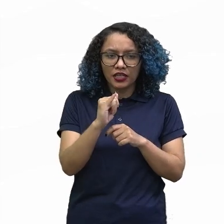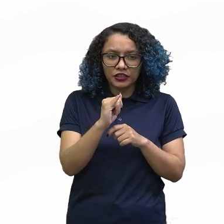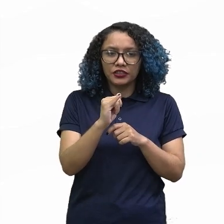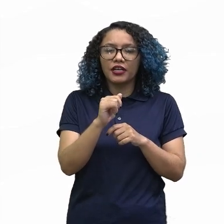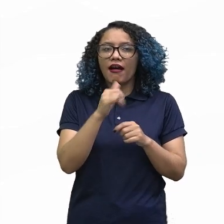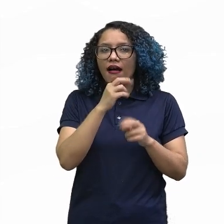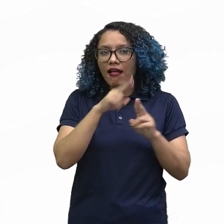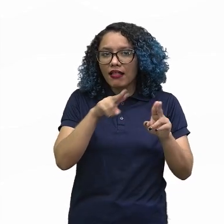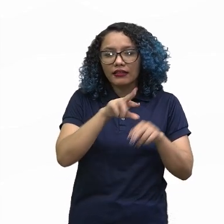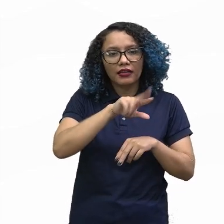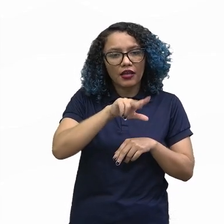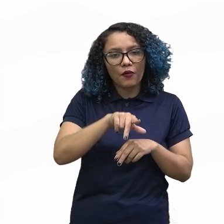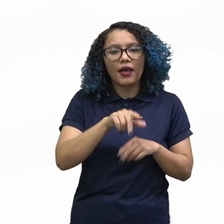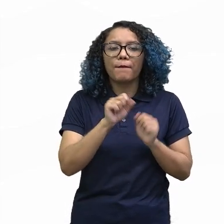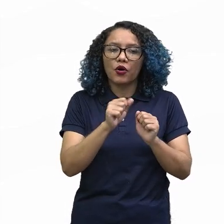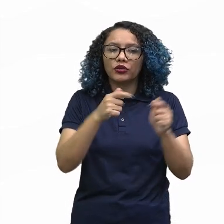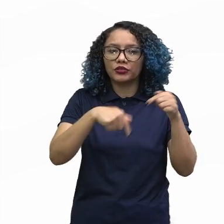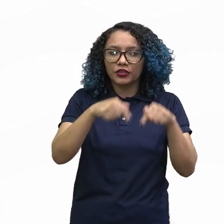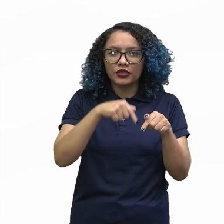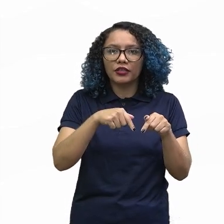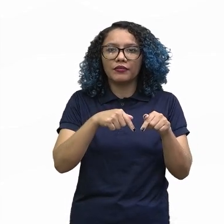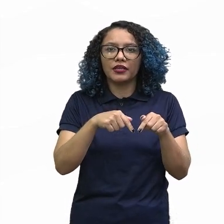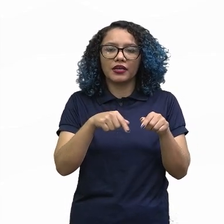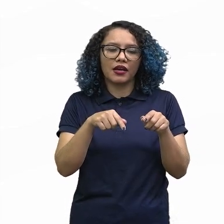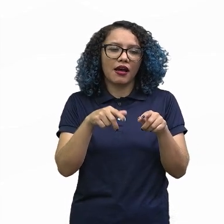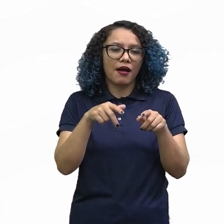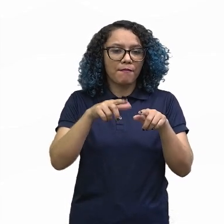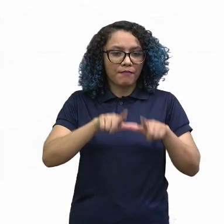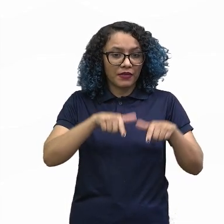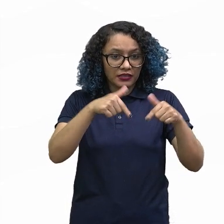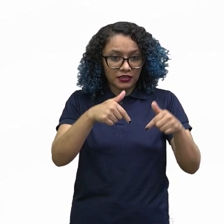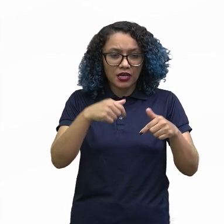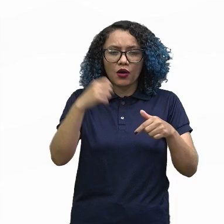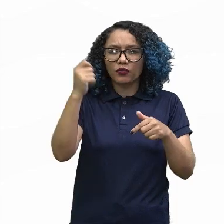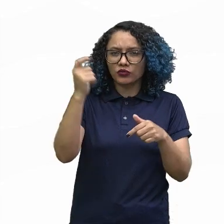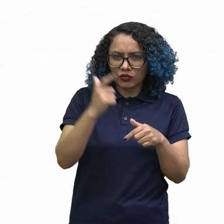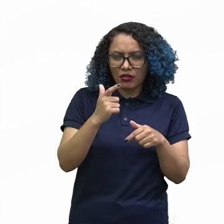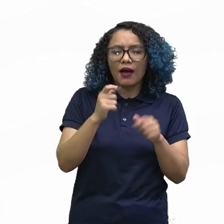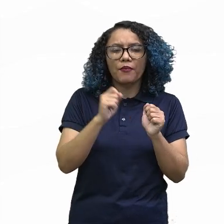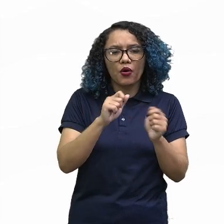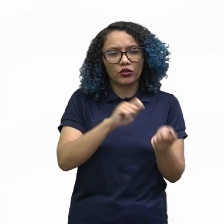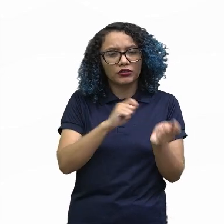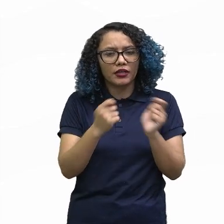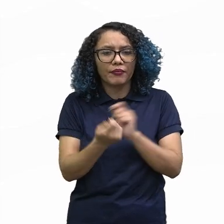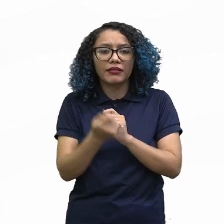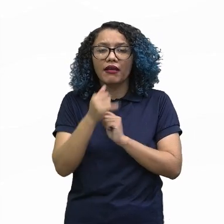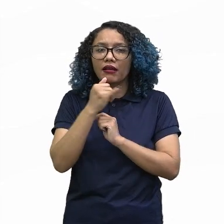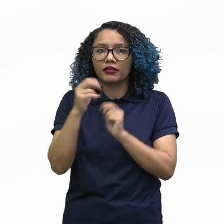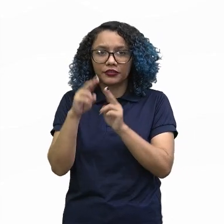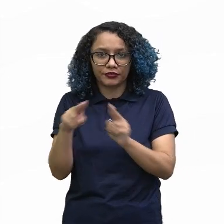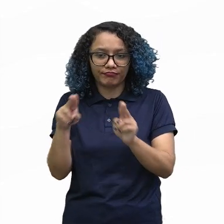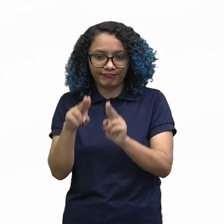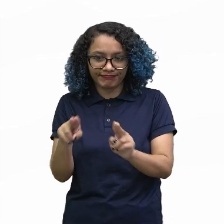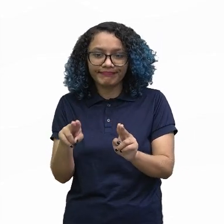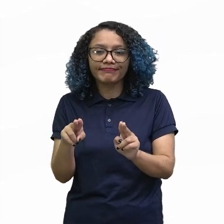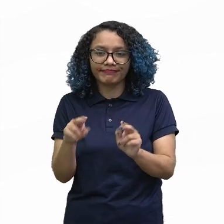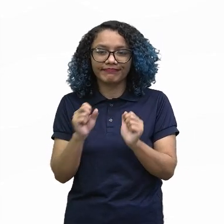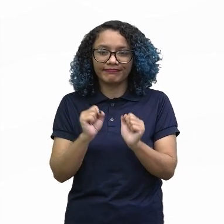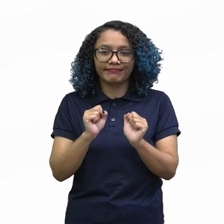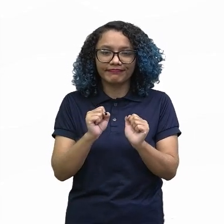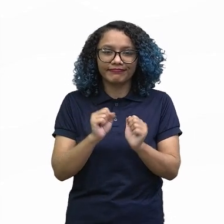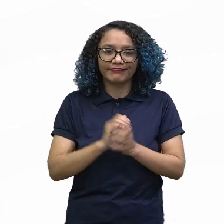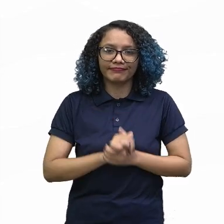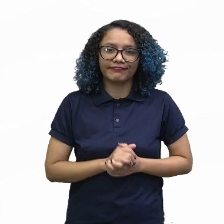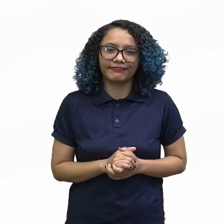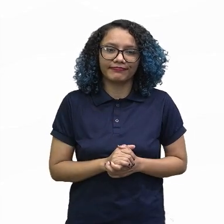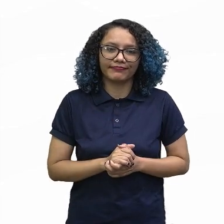também a mecânica e também a solar, transformando para qual? Energia elétrica,